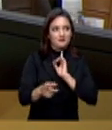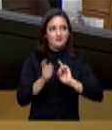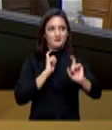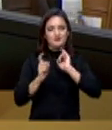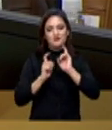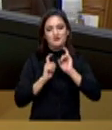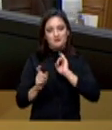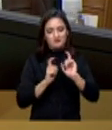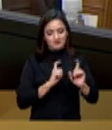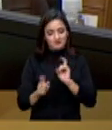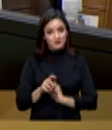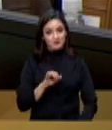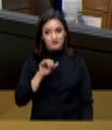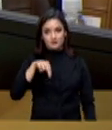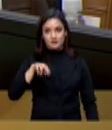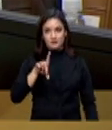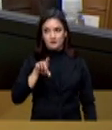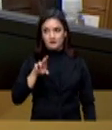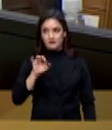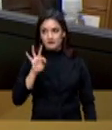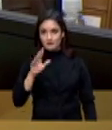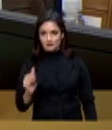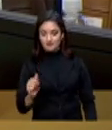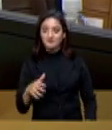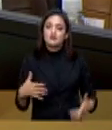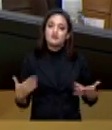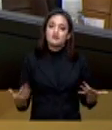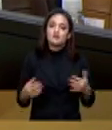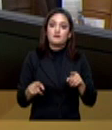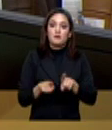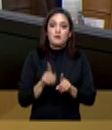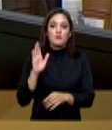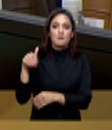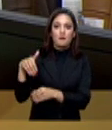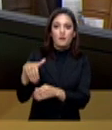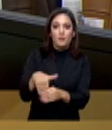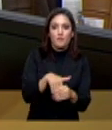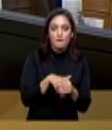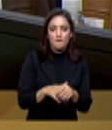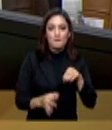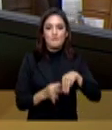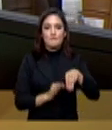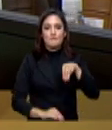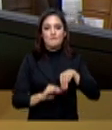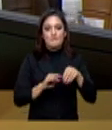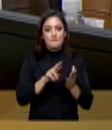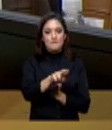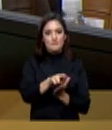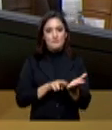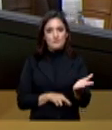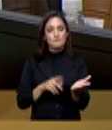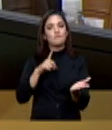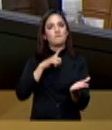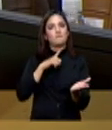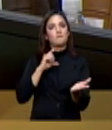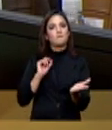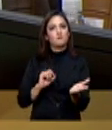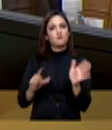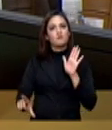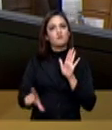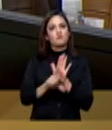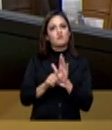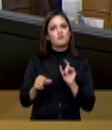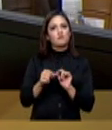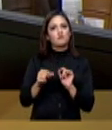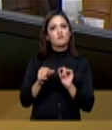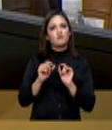administração indireta Além disso o voto de sua excelência eminente Ministro relator entende que a lei